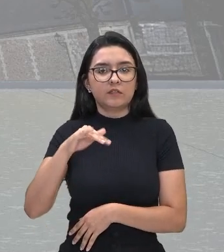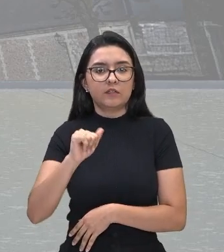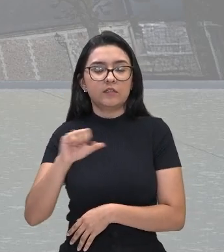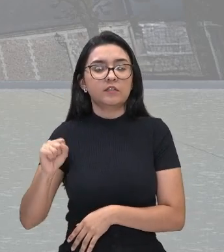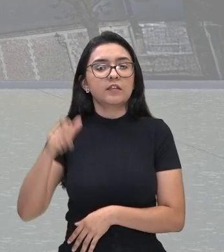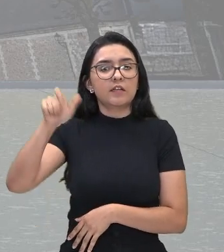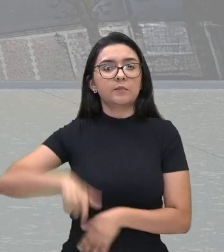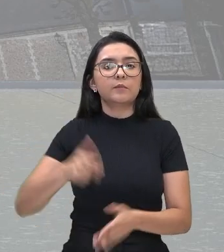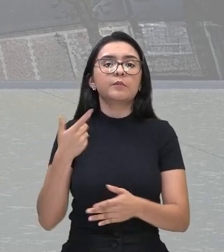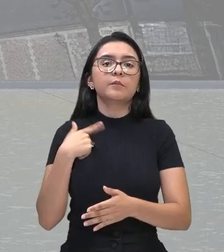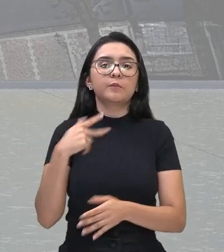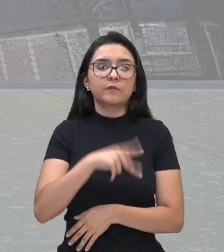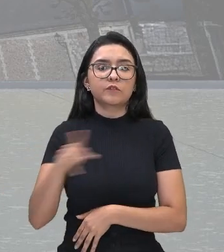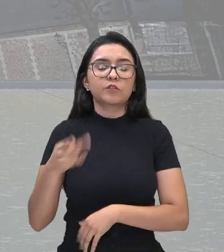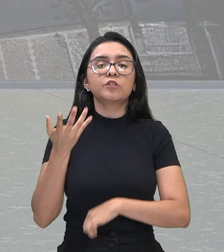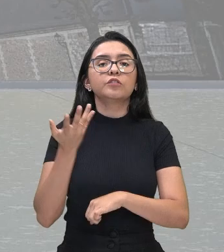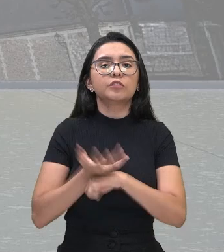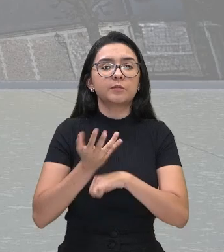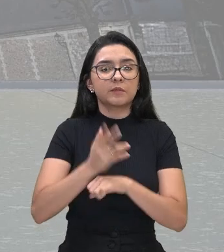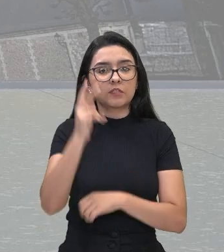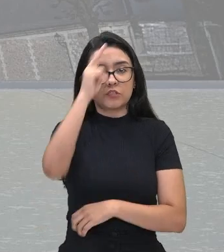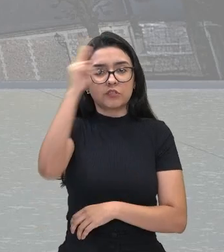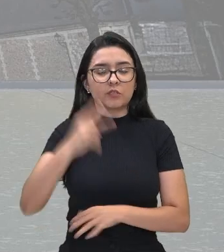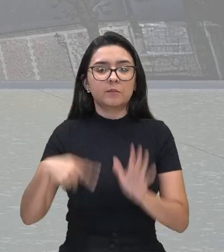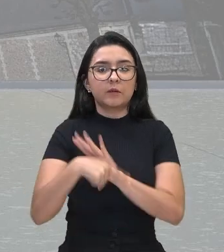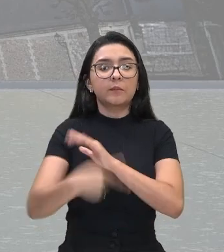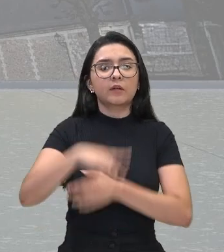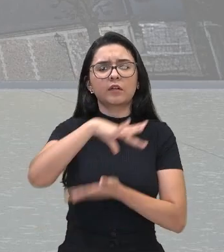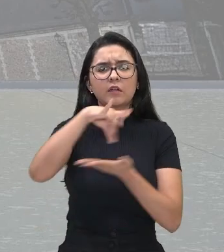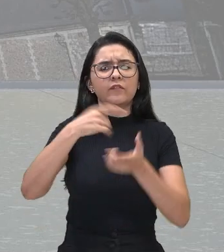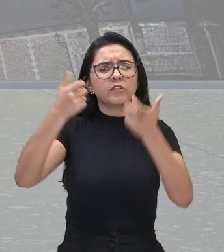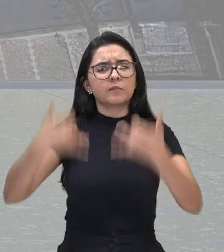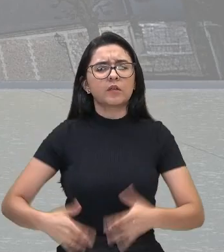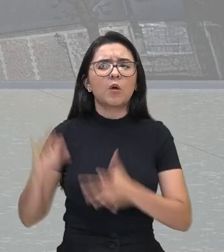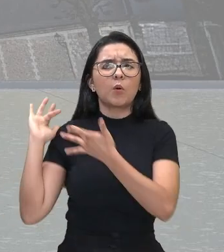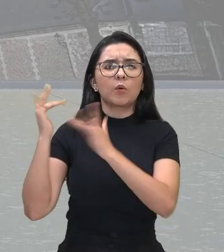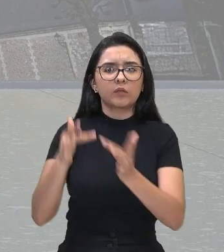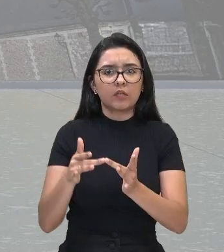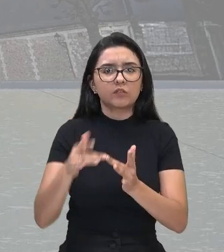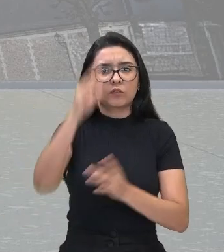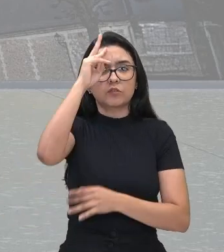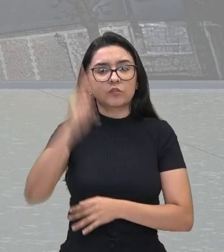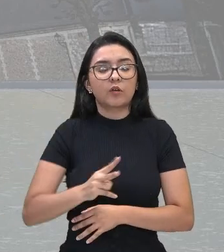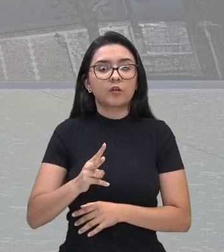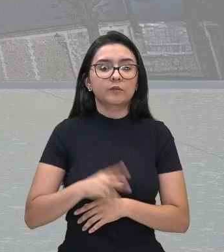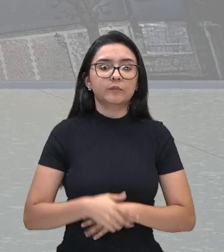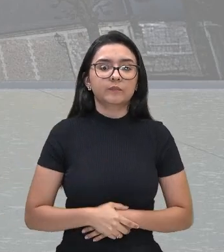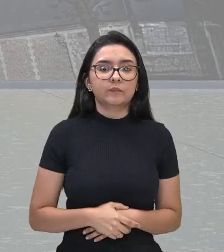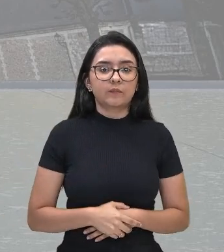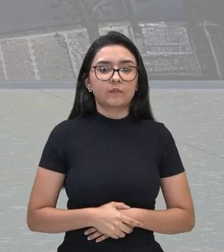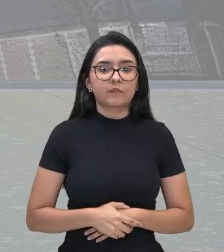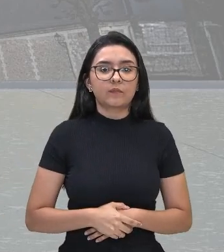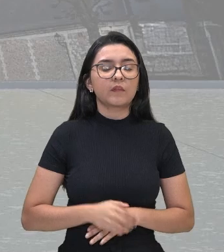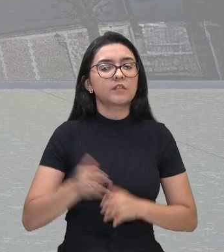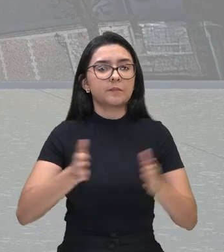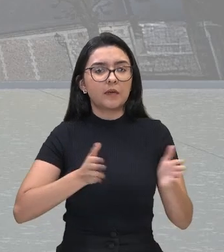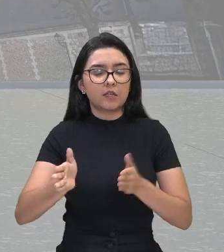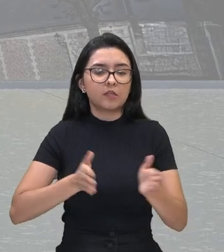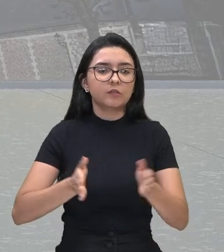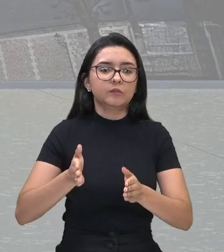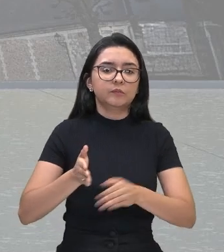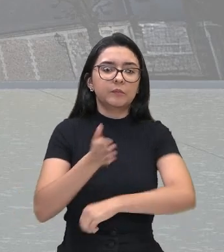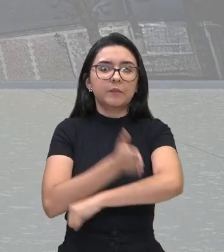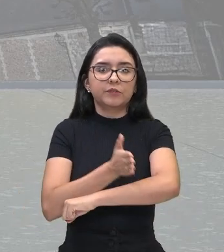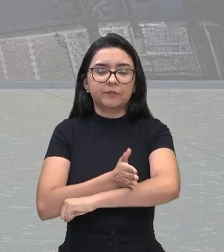História aqui do Centro de Mídias, que ele vai falar sobre o contexto histórico durante esse período, ou seja,